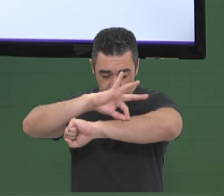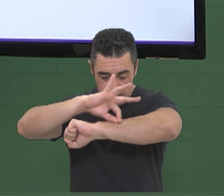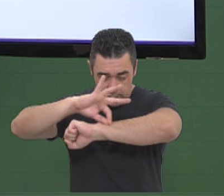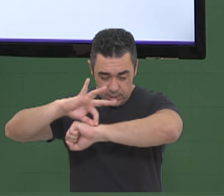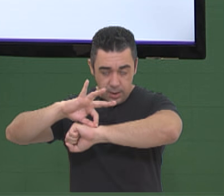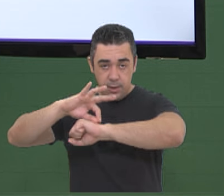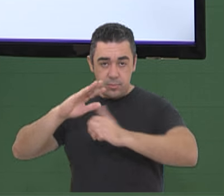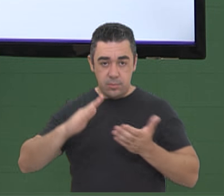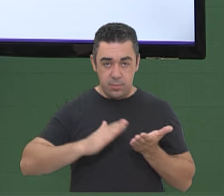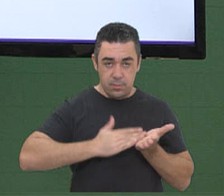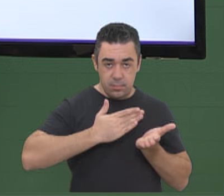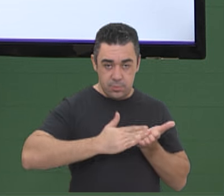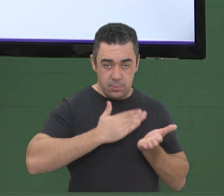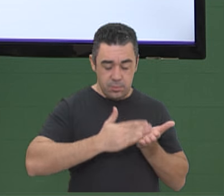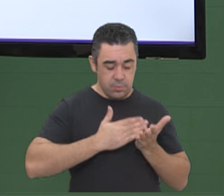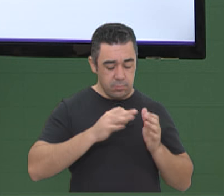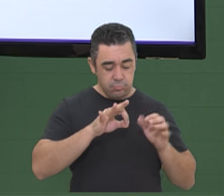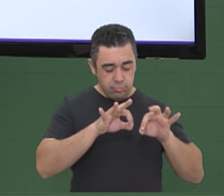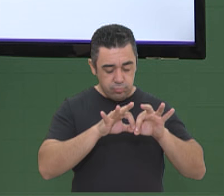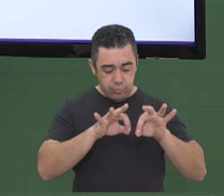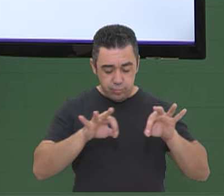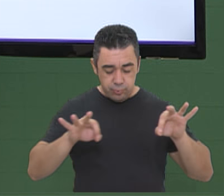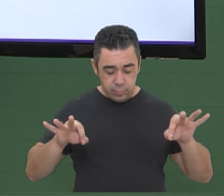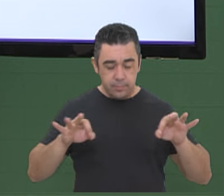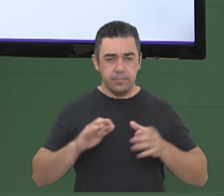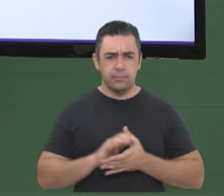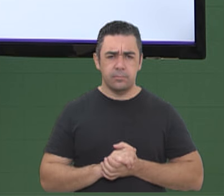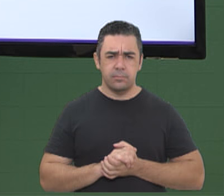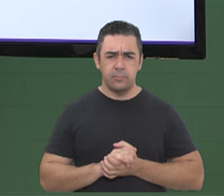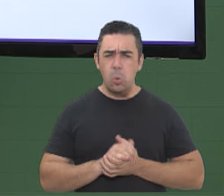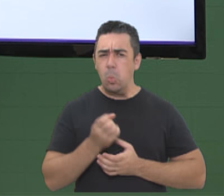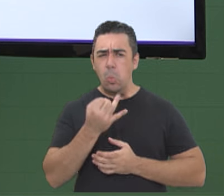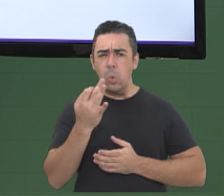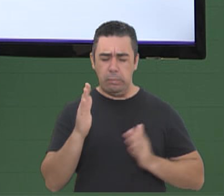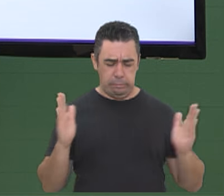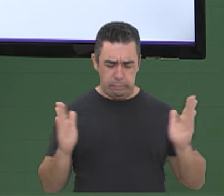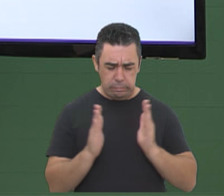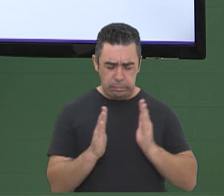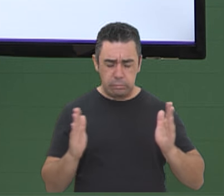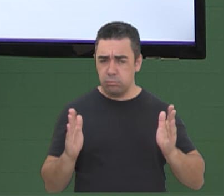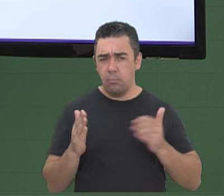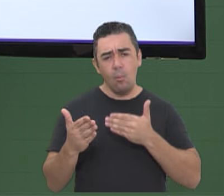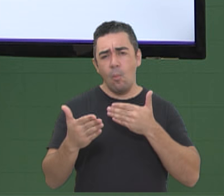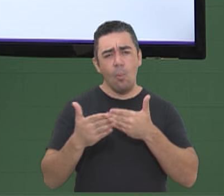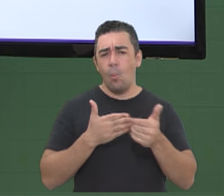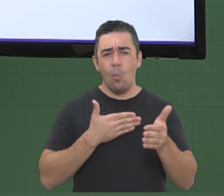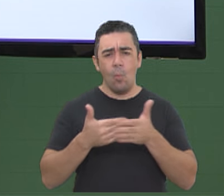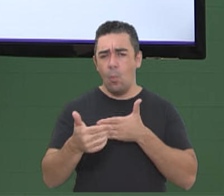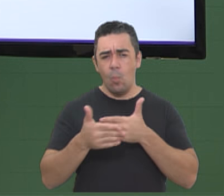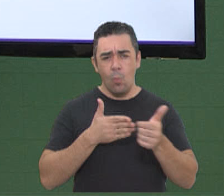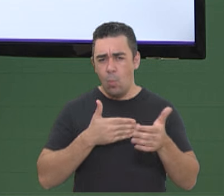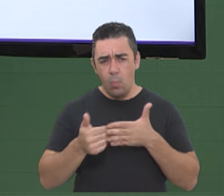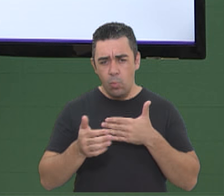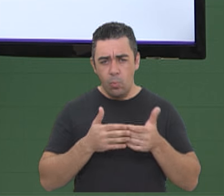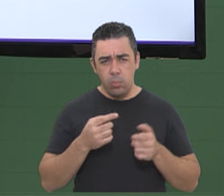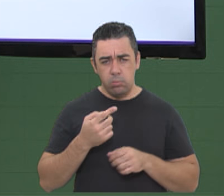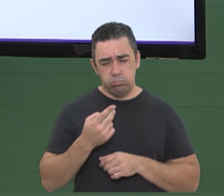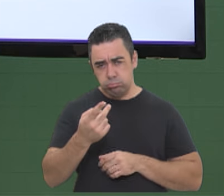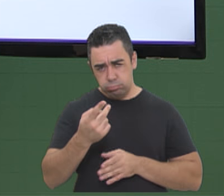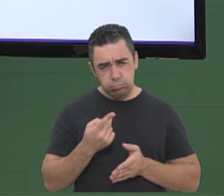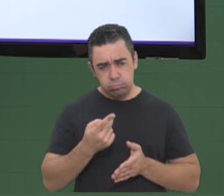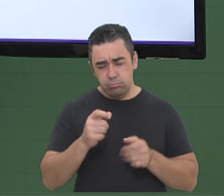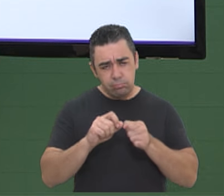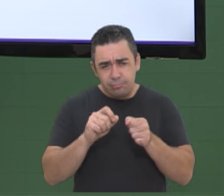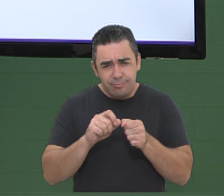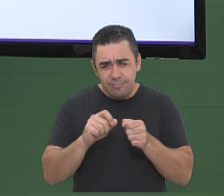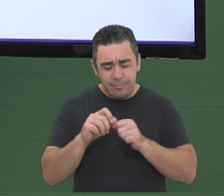caderno de vocês. Professora, esse traço tem que ter tamanho? Não, pode ser qualquer tamanho, porque a gente está construindo uma reta.